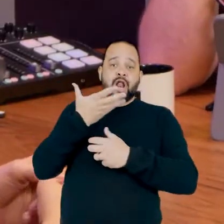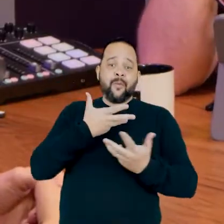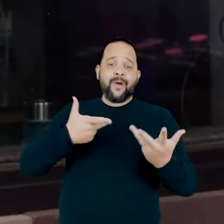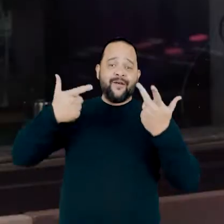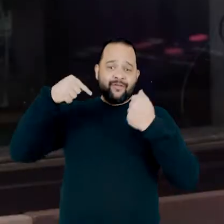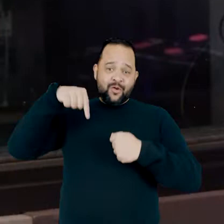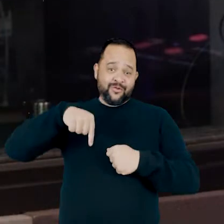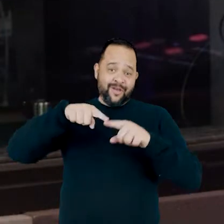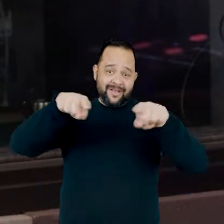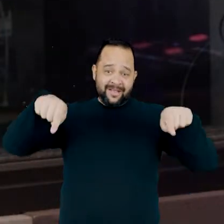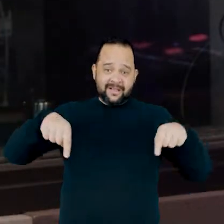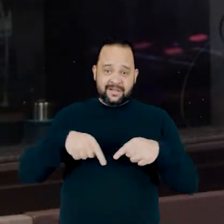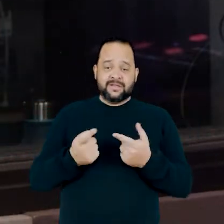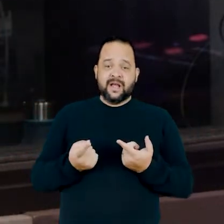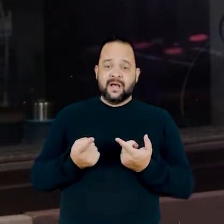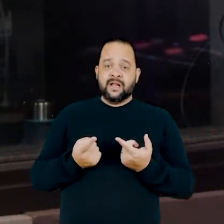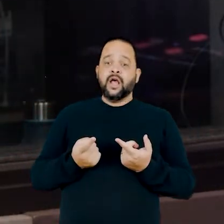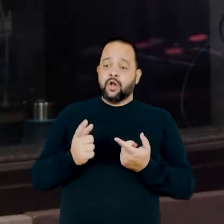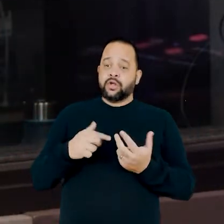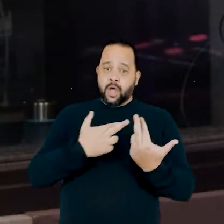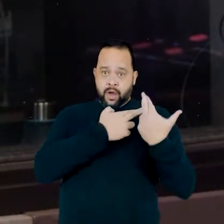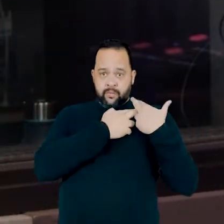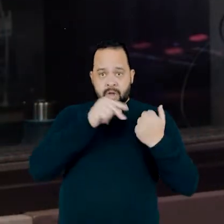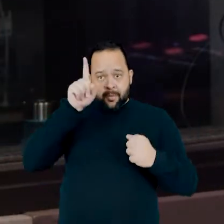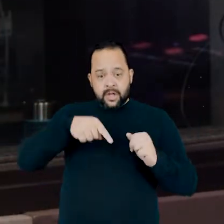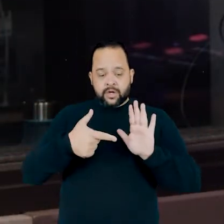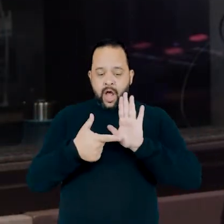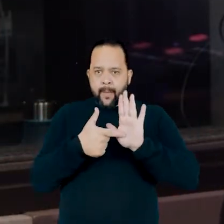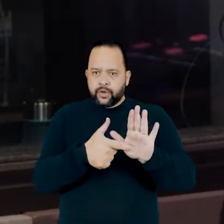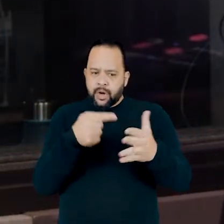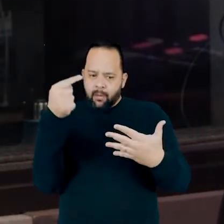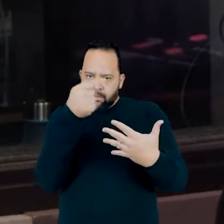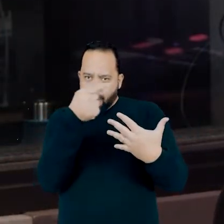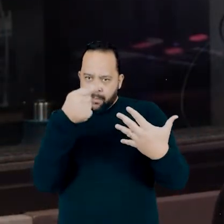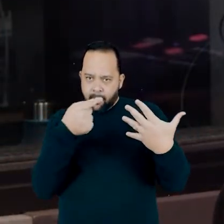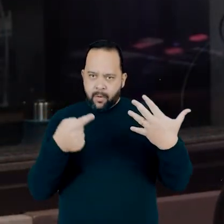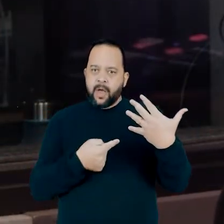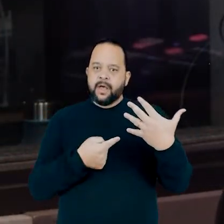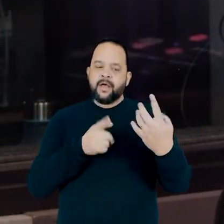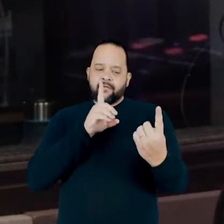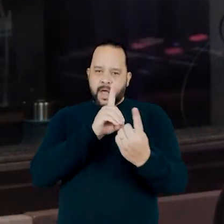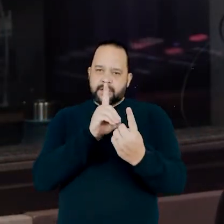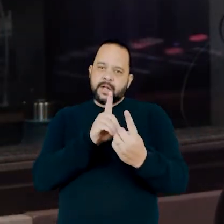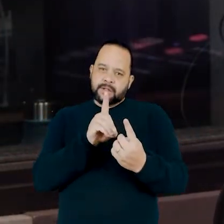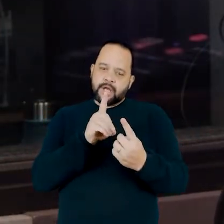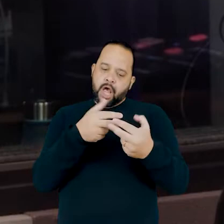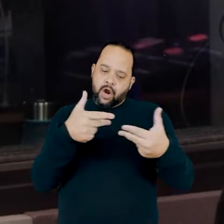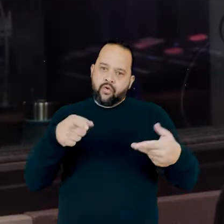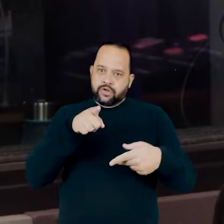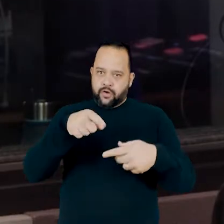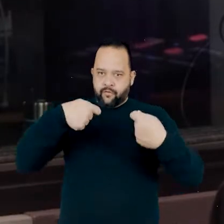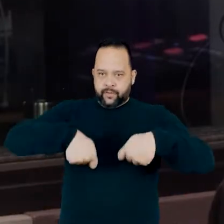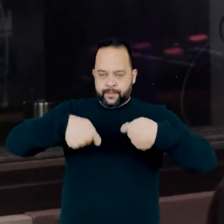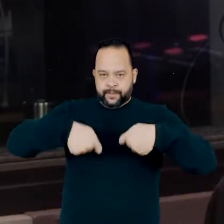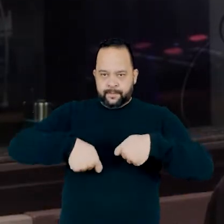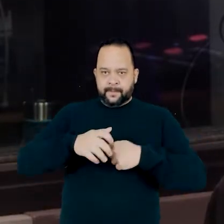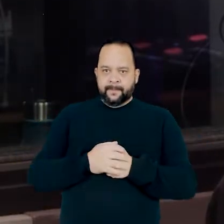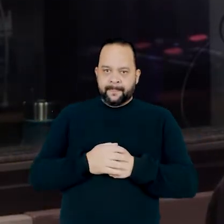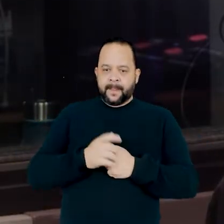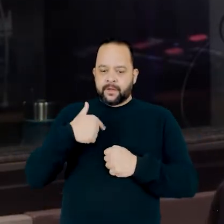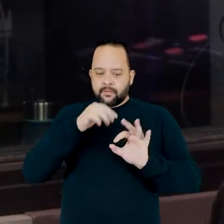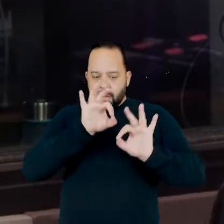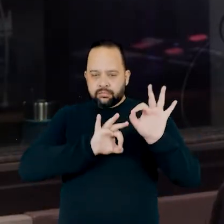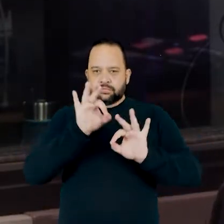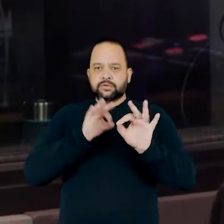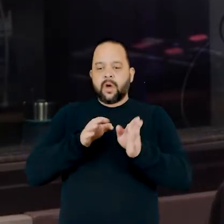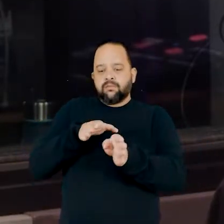E o trabalho que a gente faz é justamente mostrar as opções, claro, opções que vão atender aquela sua necessidade naquele momento. Então, gente faz